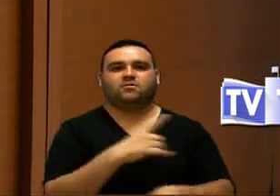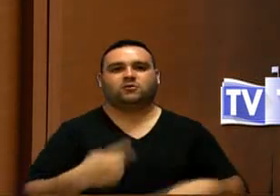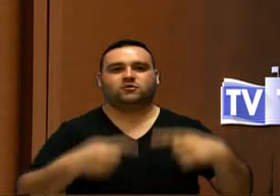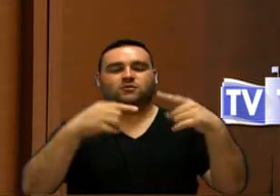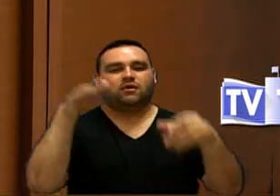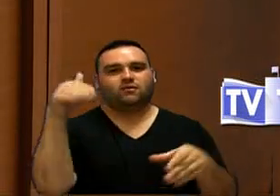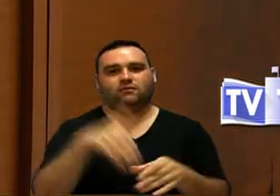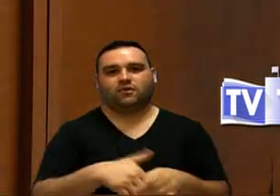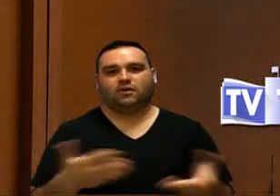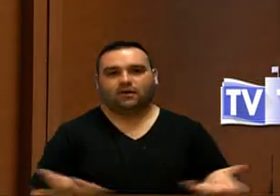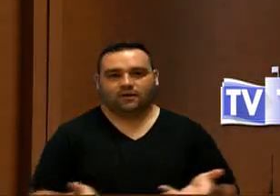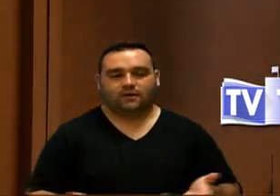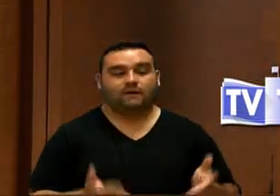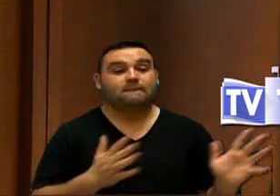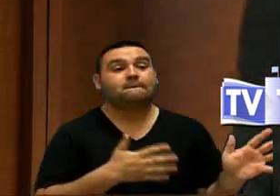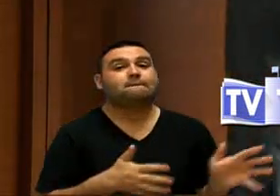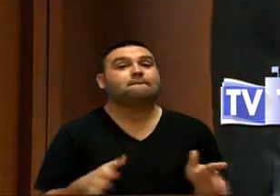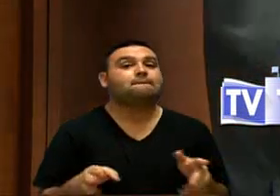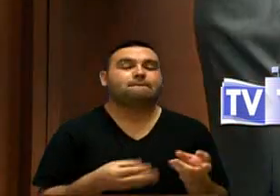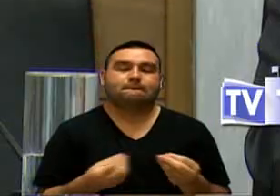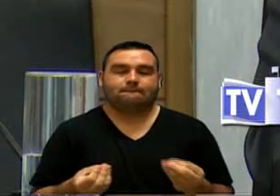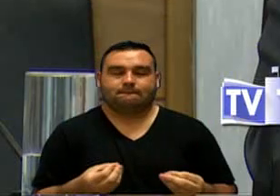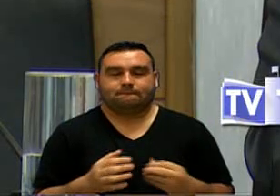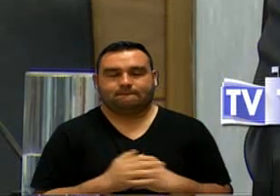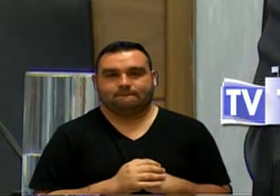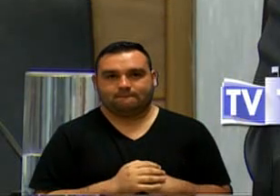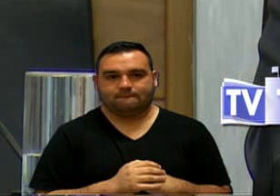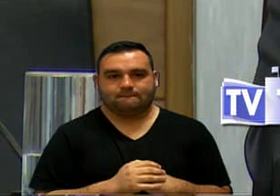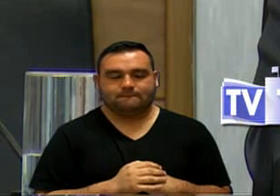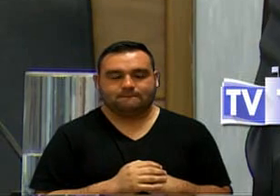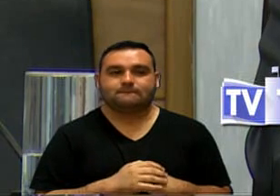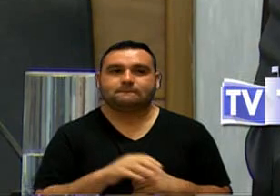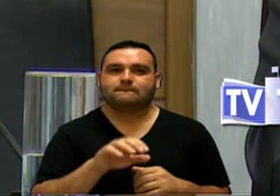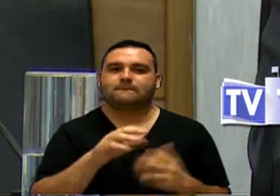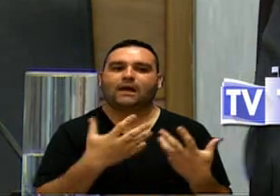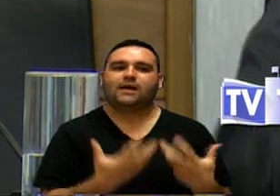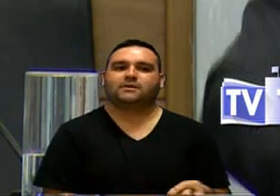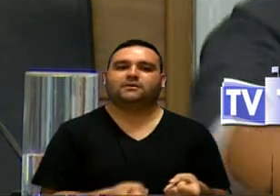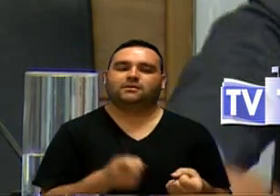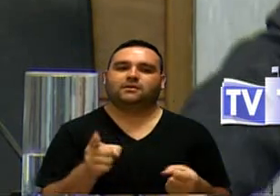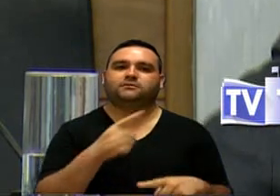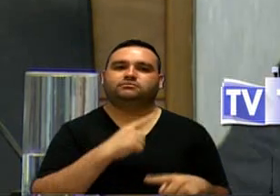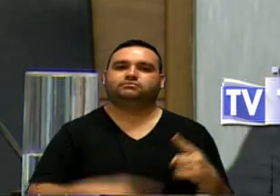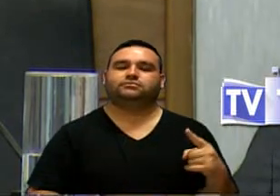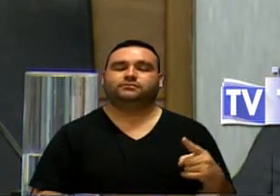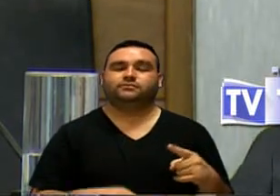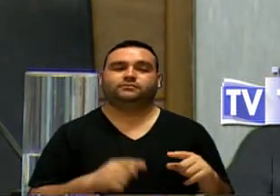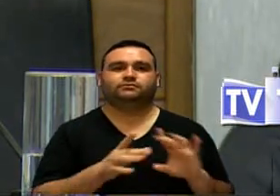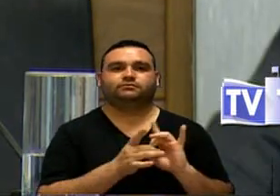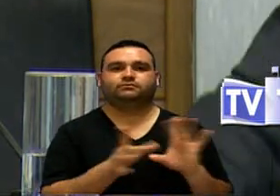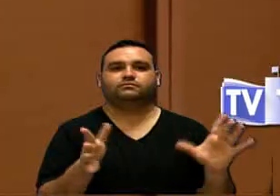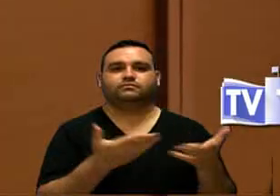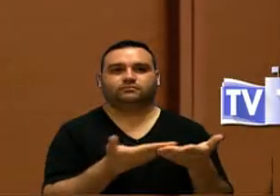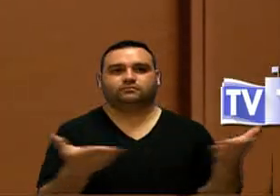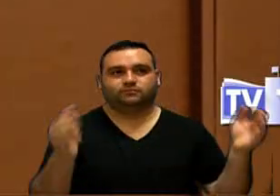em votação. O encaminhamento é sim ao veto. Quebra o painel.